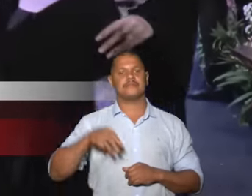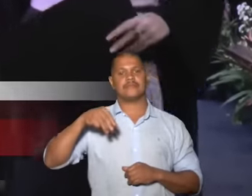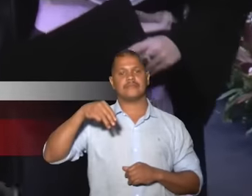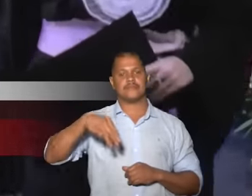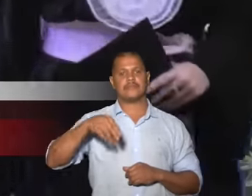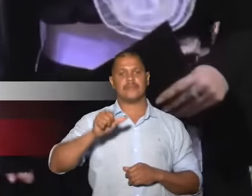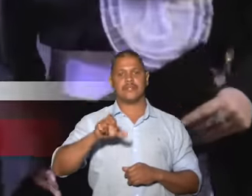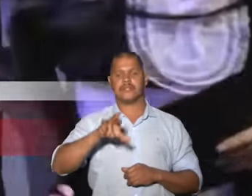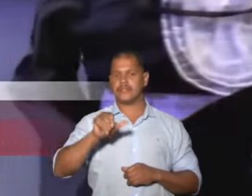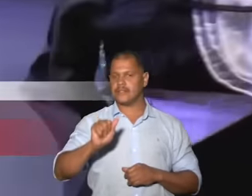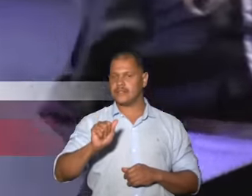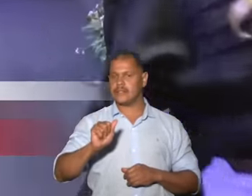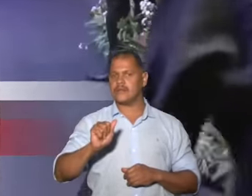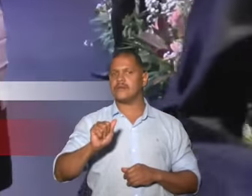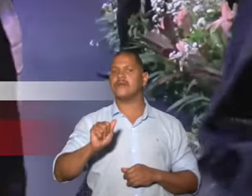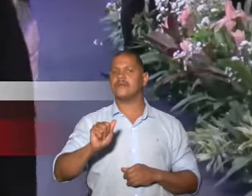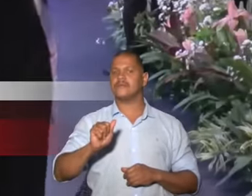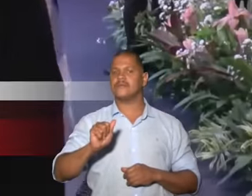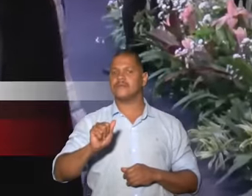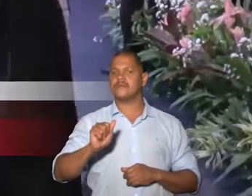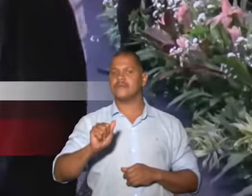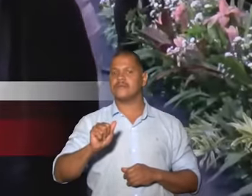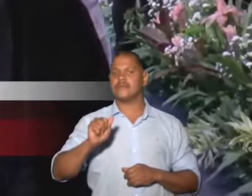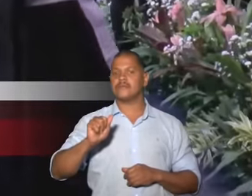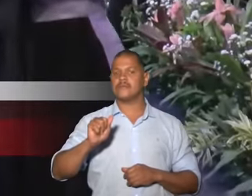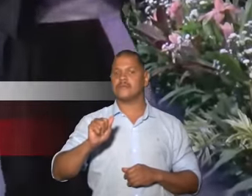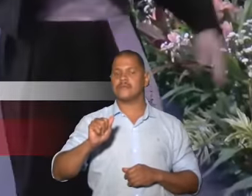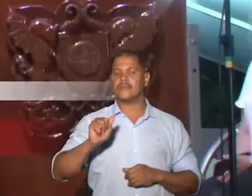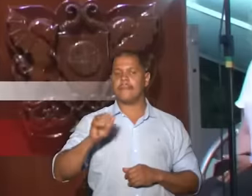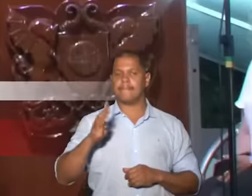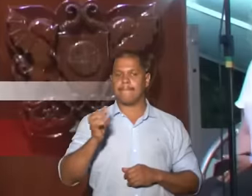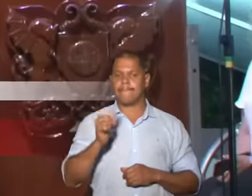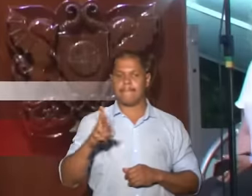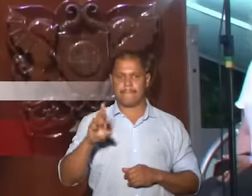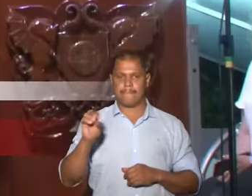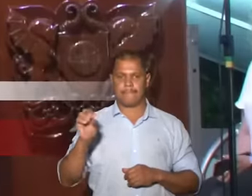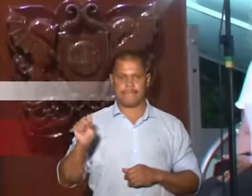Maria da Consolação Lourenço de Barros.